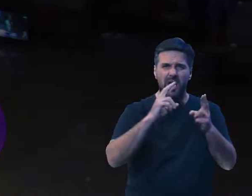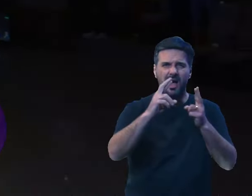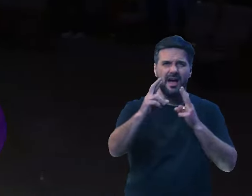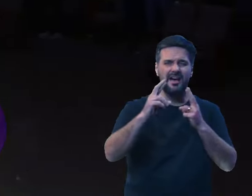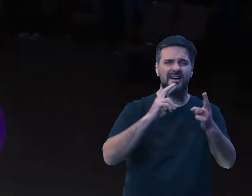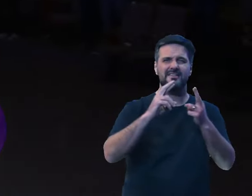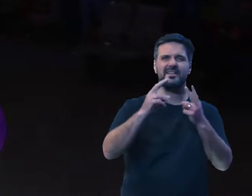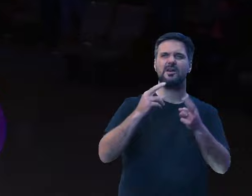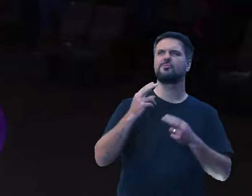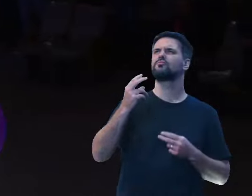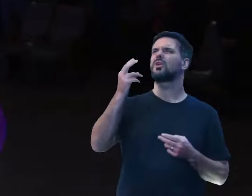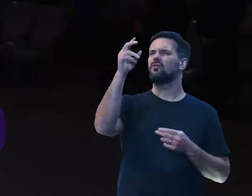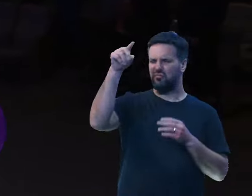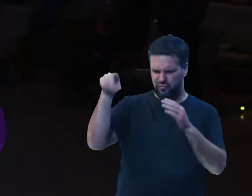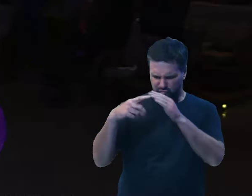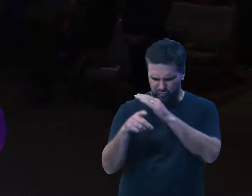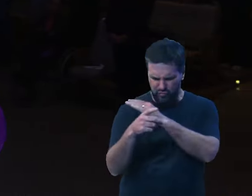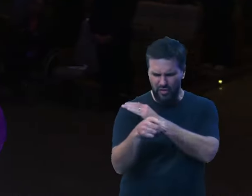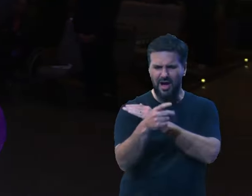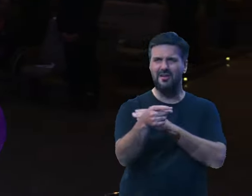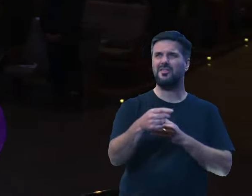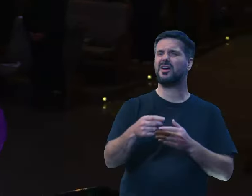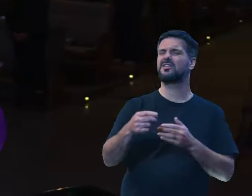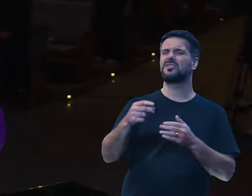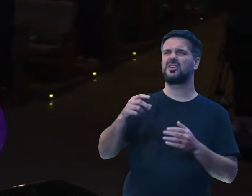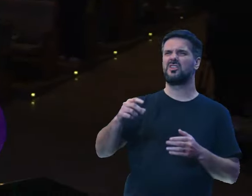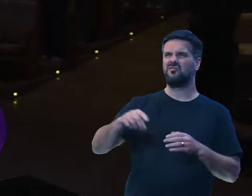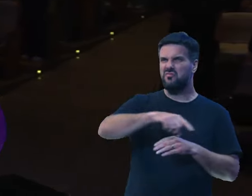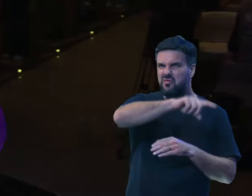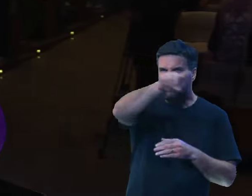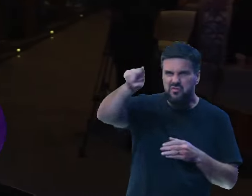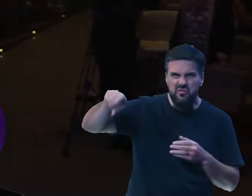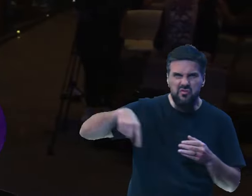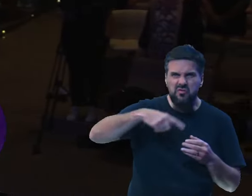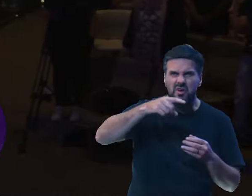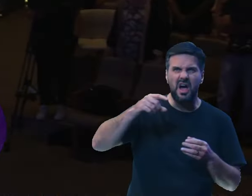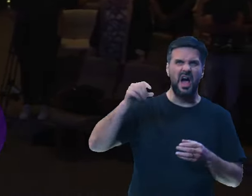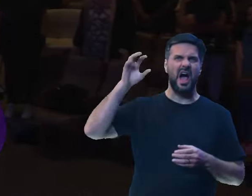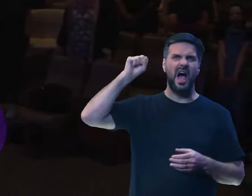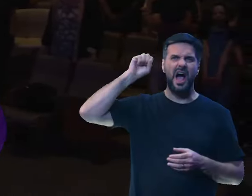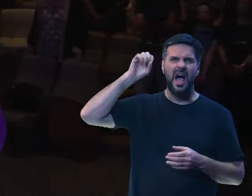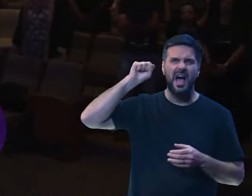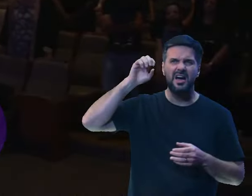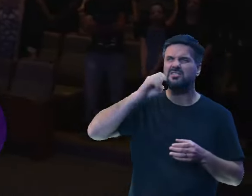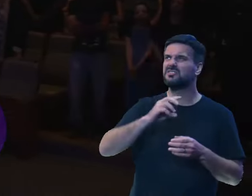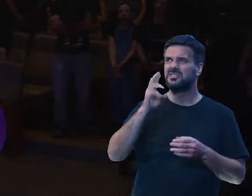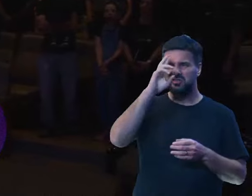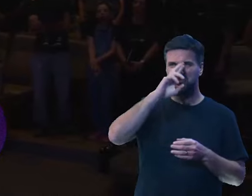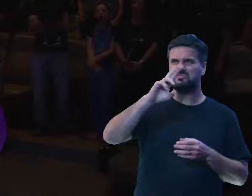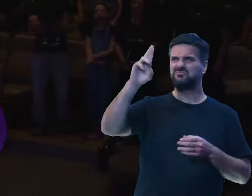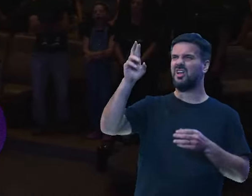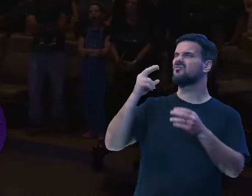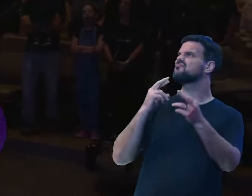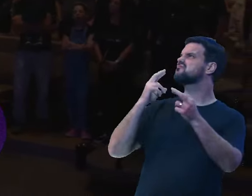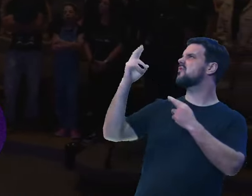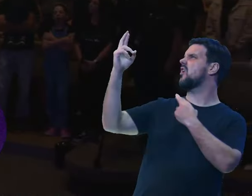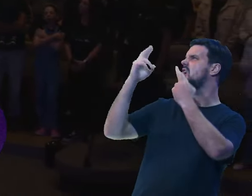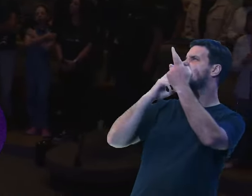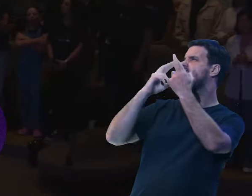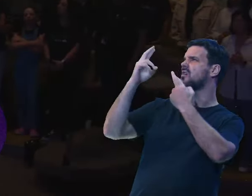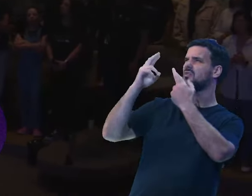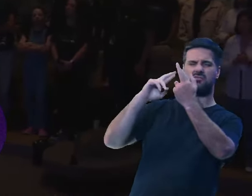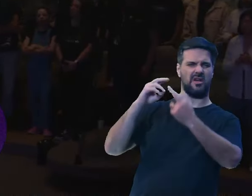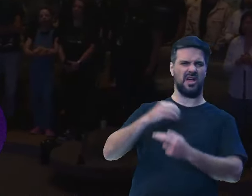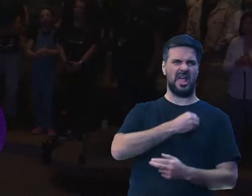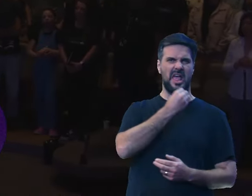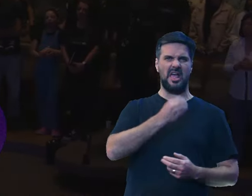comigo todos os dias. E talvez você tenha dúvidas, mas você está cercado de pessoas que escutam o Senhor todos os dias e falam com Ele, e tiveram suas vidas